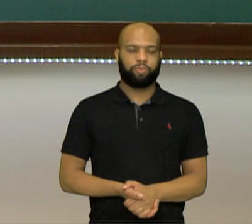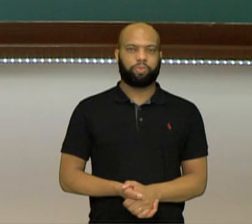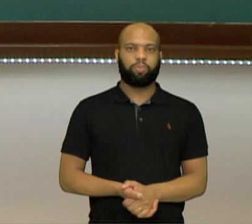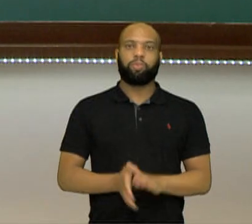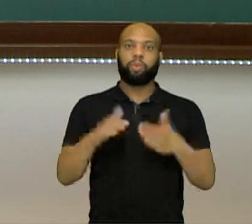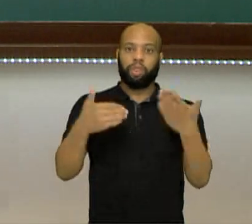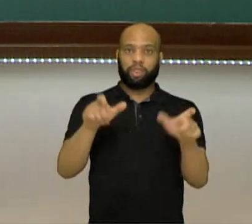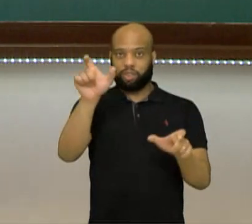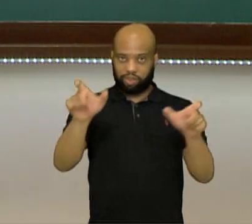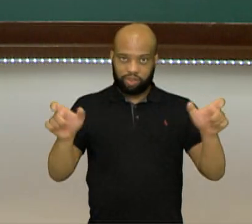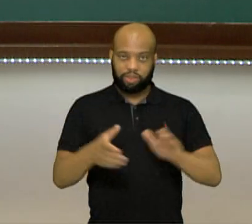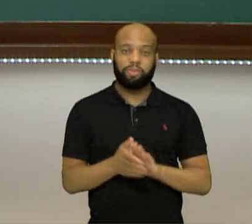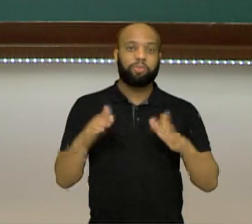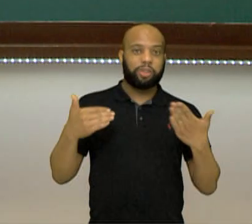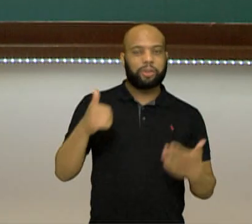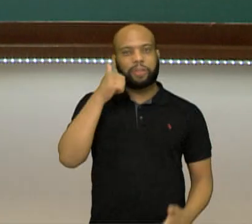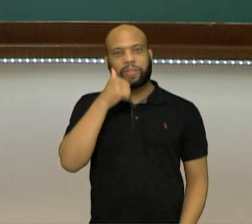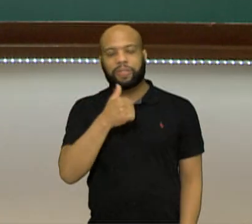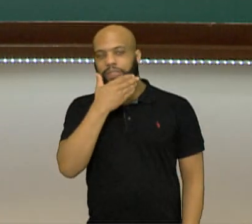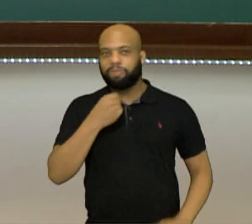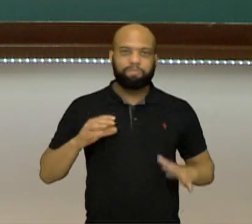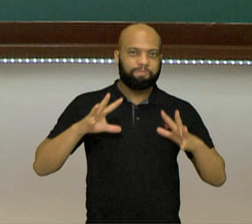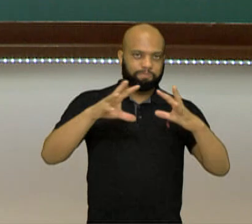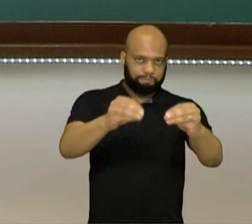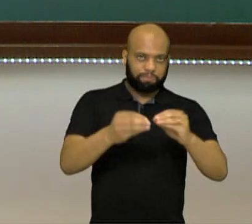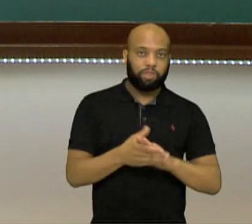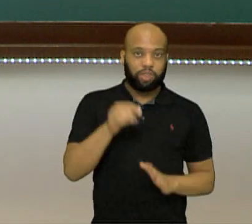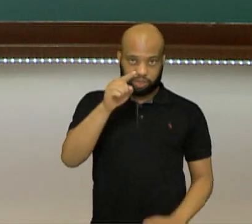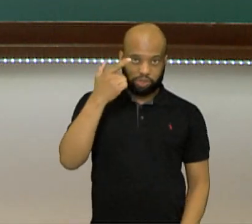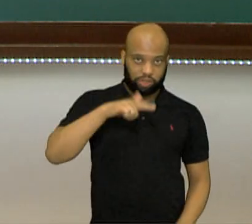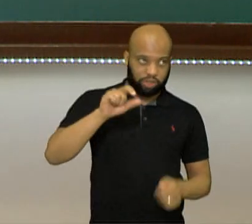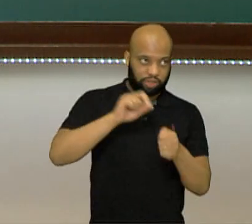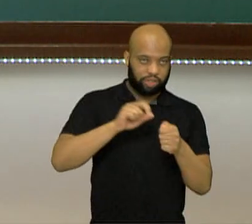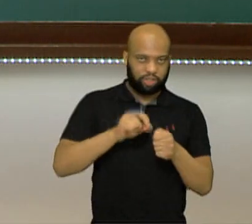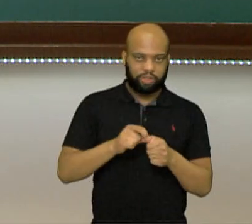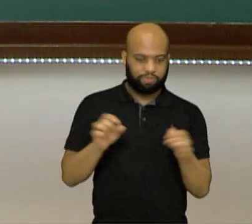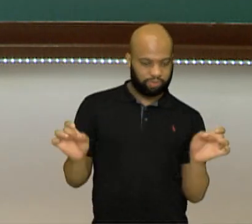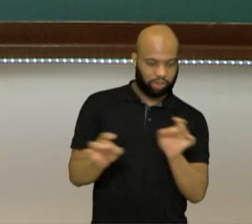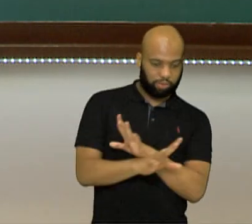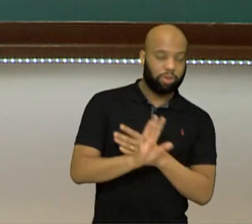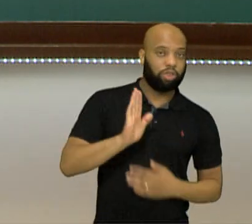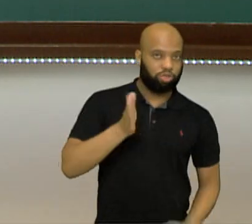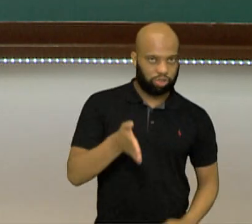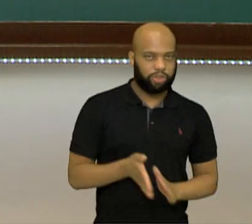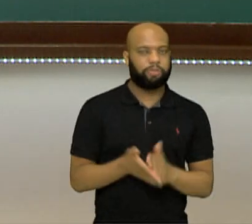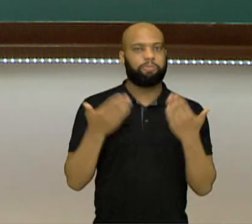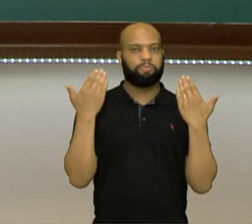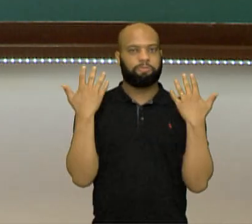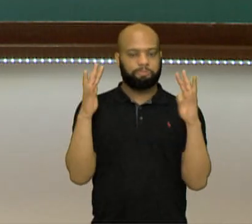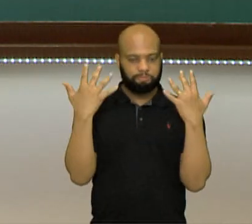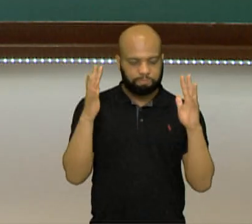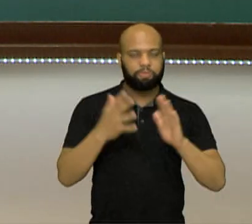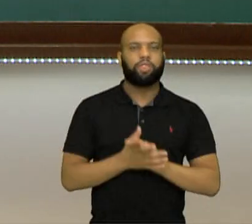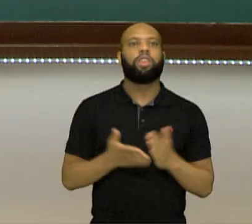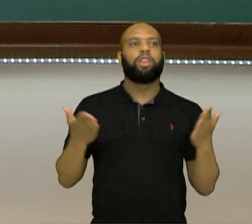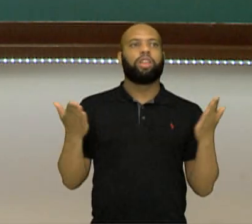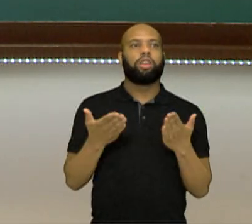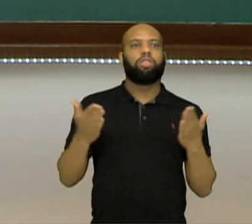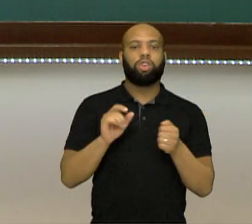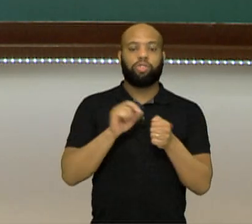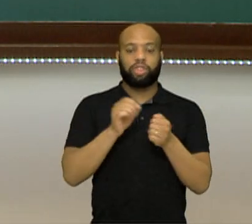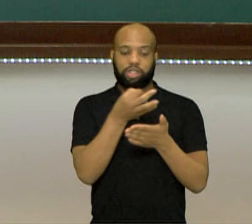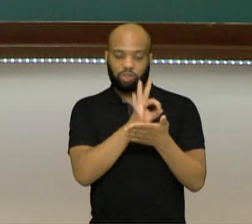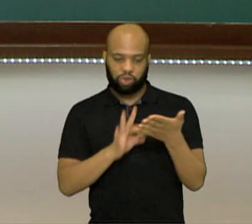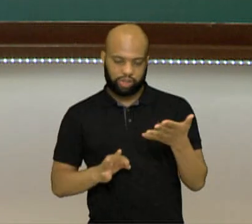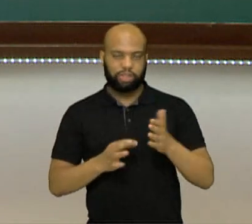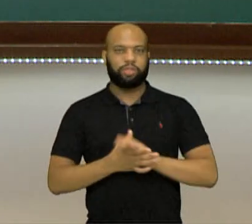E aí, meu garotinho? E aí, minha garotinha? Conseguiu? Terminou? Muito bem. Vamos fazer a correção,